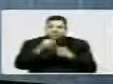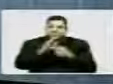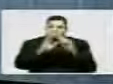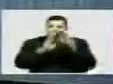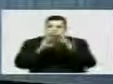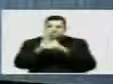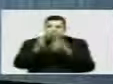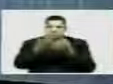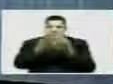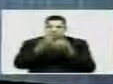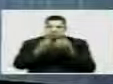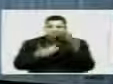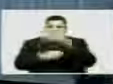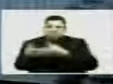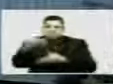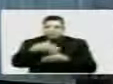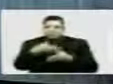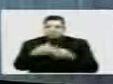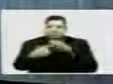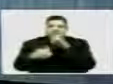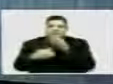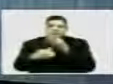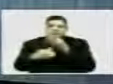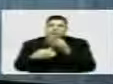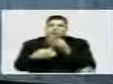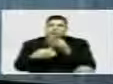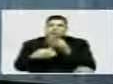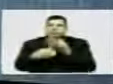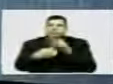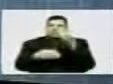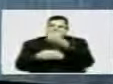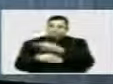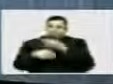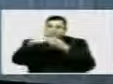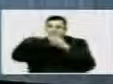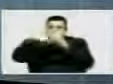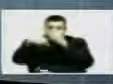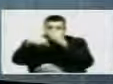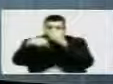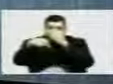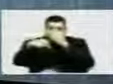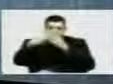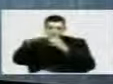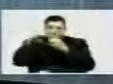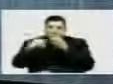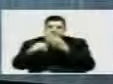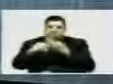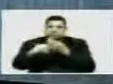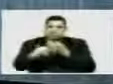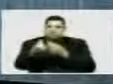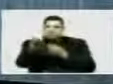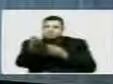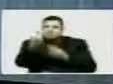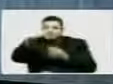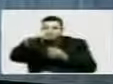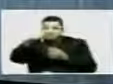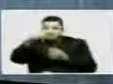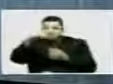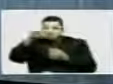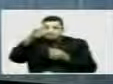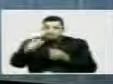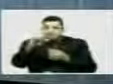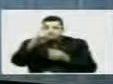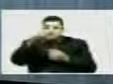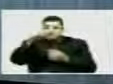recursos provenientes de arrecadação de tributos. Desses 7 bilhões e meio, 7 bilhões